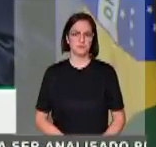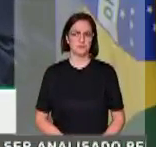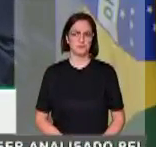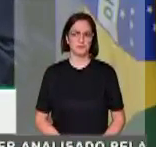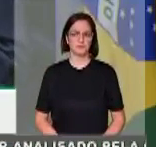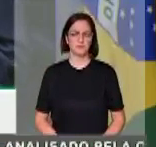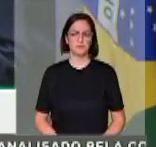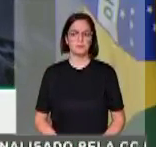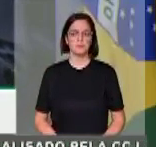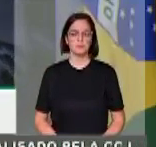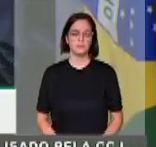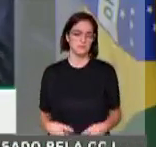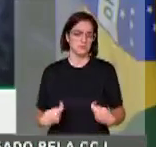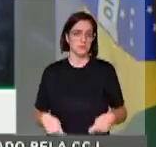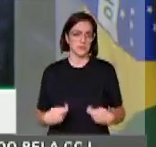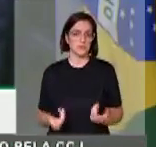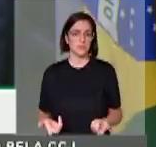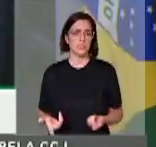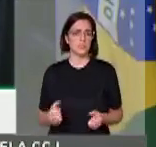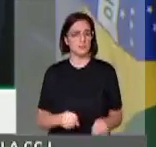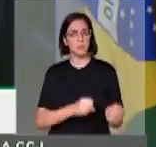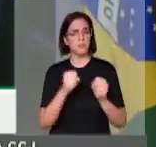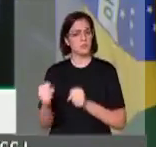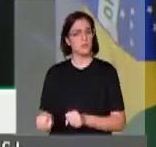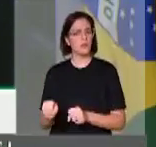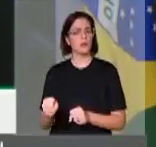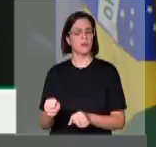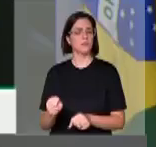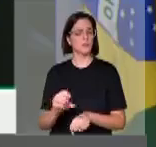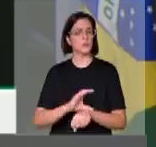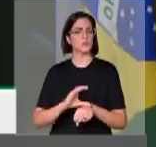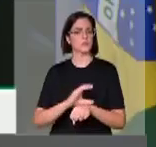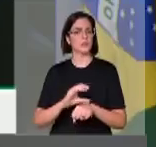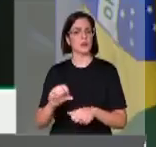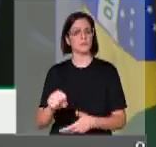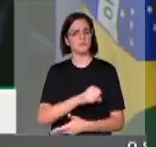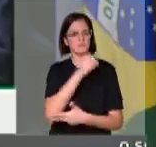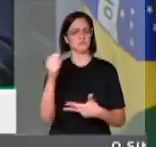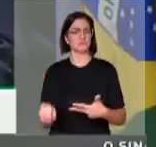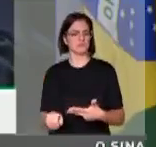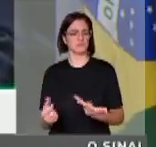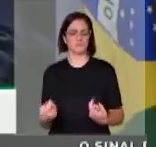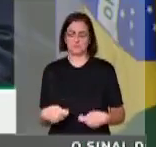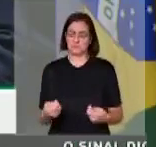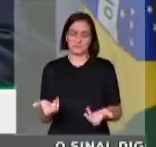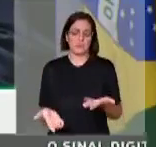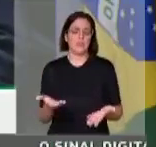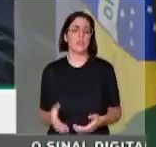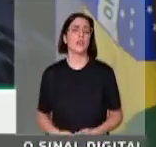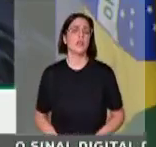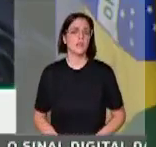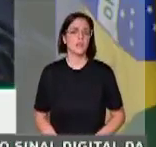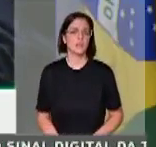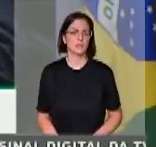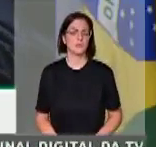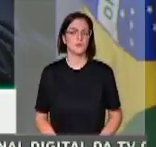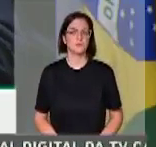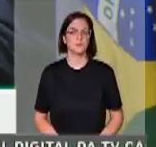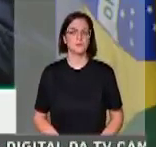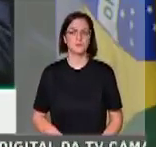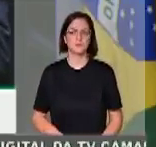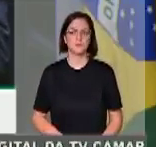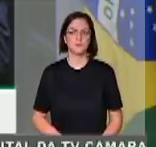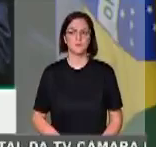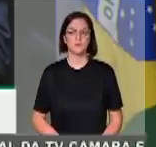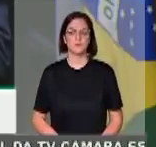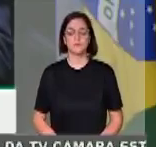com o texto constitucional, mas sempre há sempre desequilíbrio institucional nessa chamada harmonia, e ele